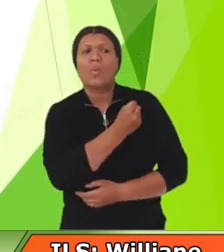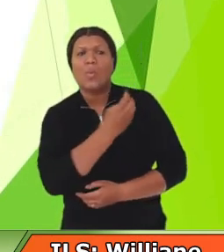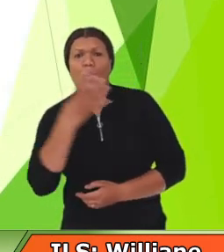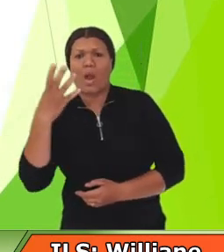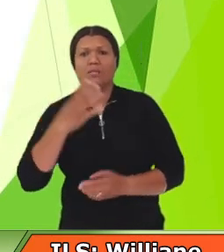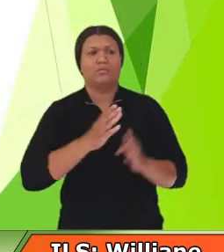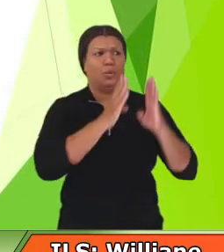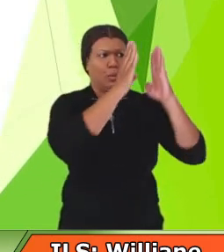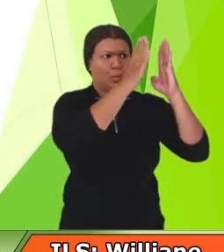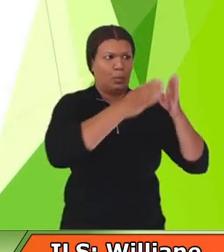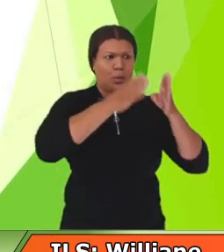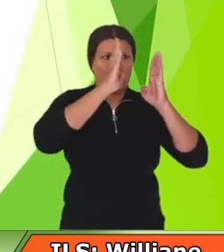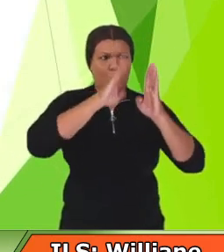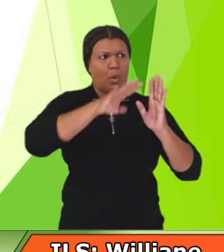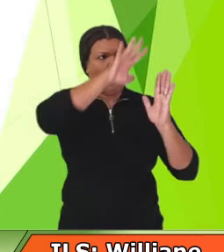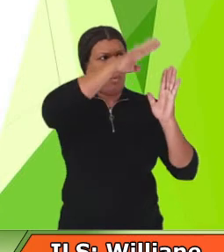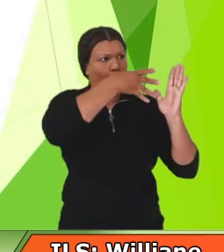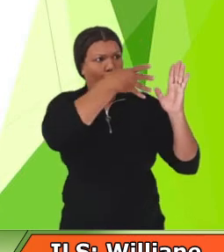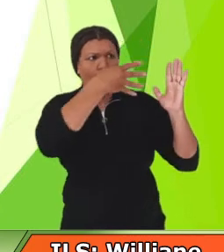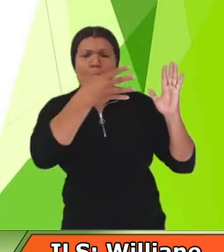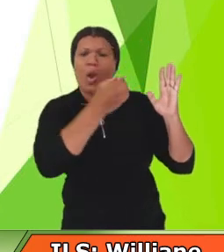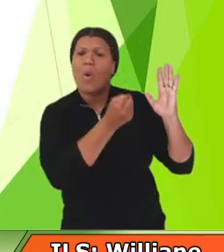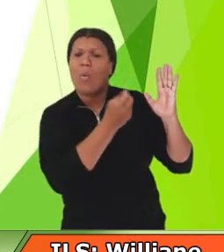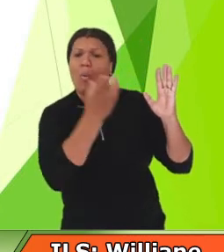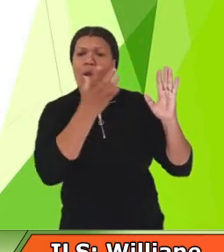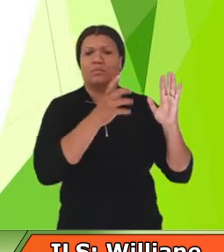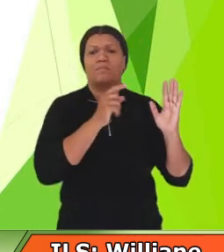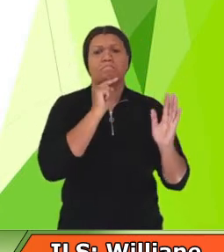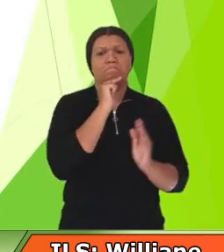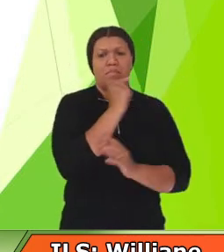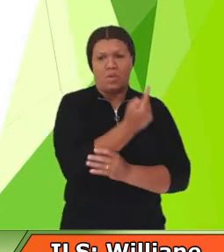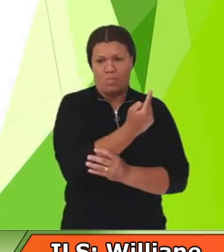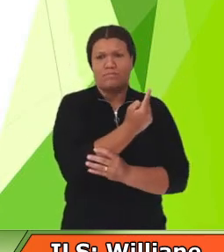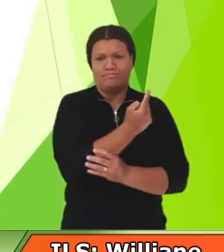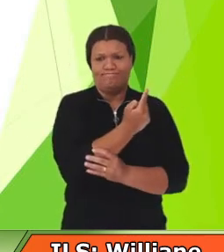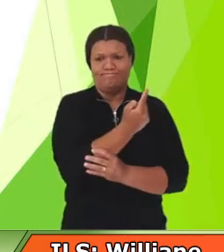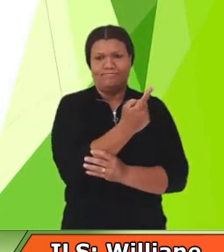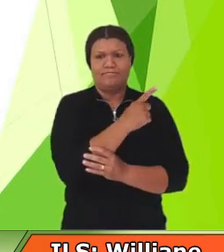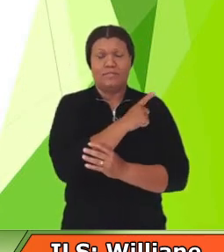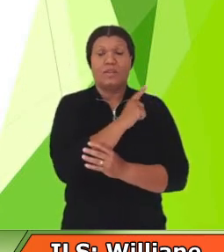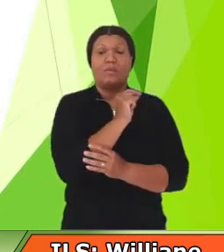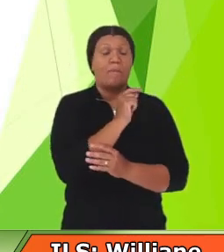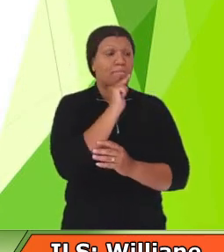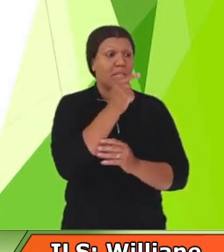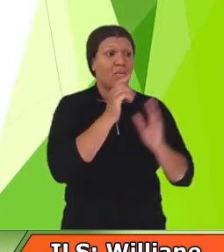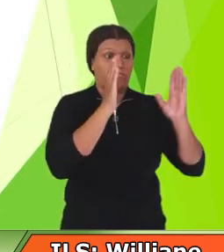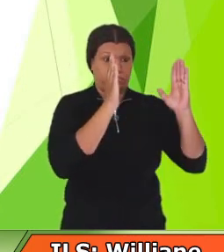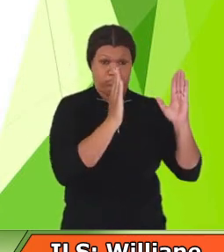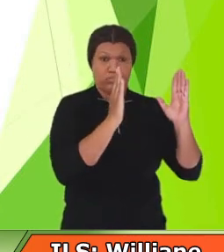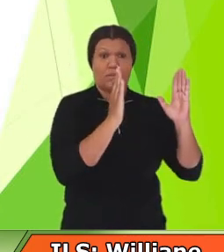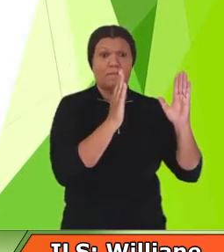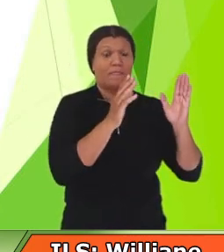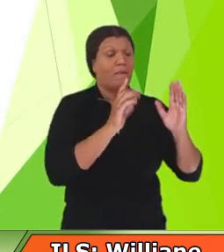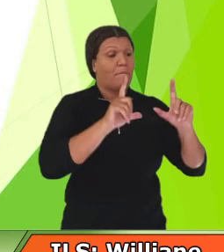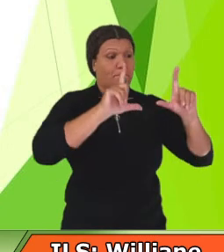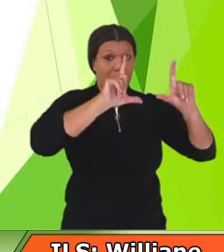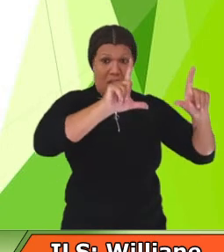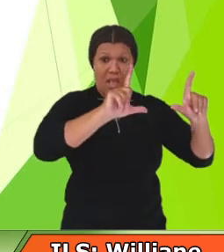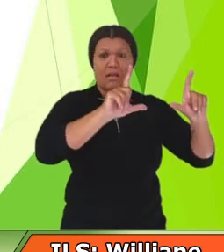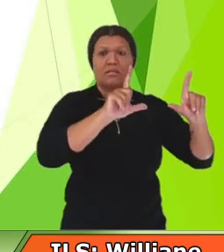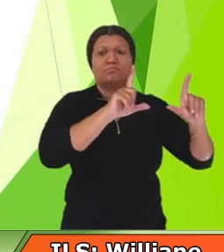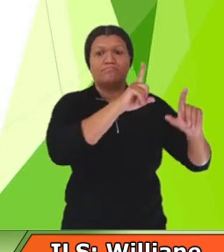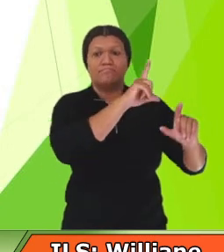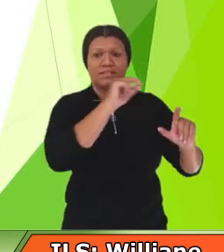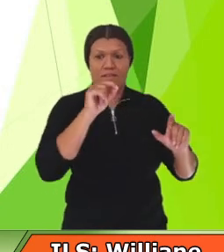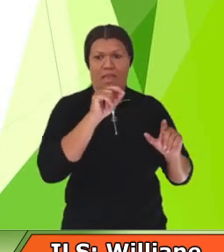1.000 unidades, a placa por 100 unidades, a barrinha por 10 unidades